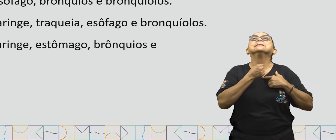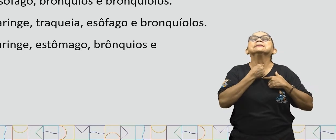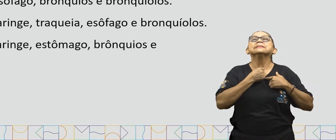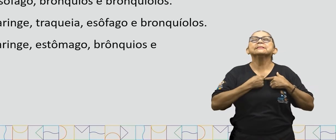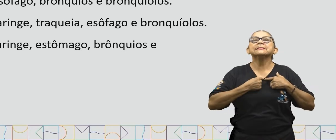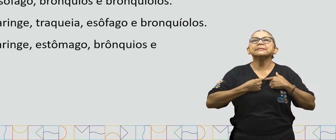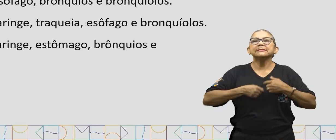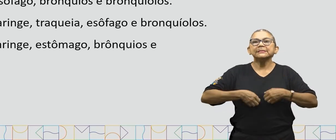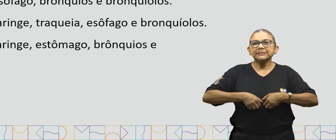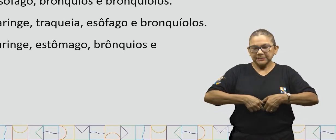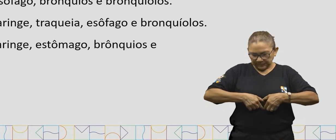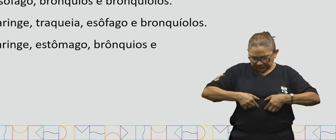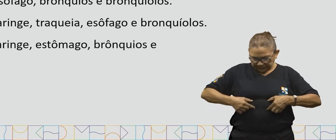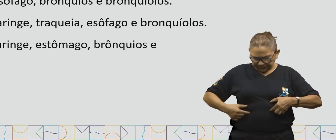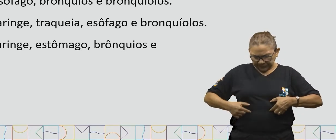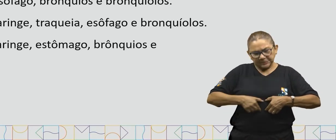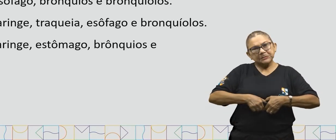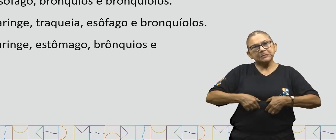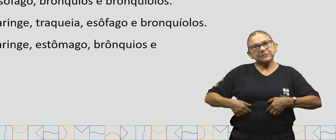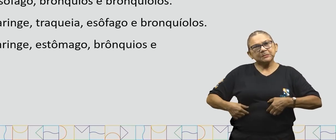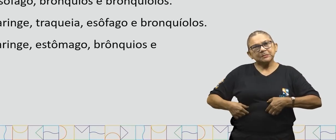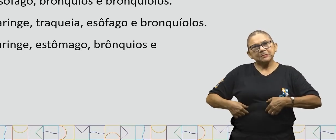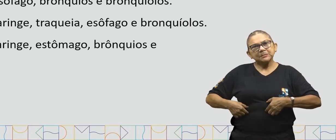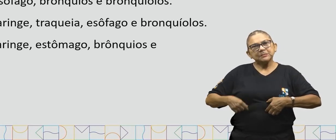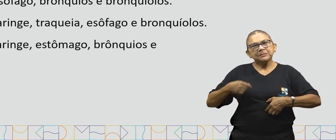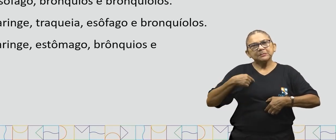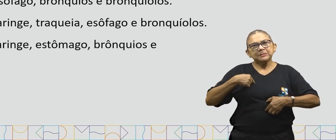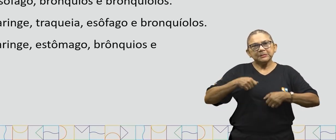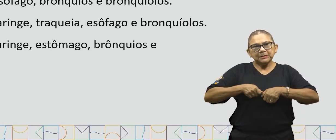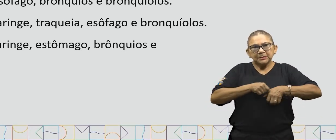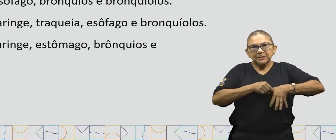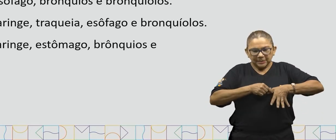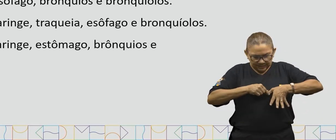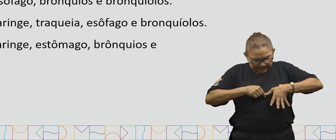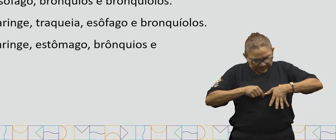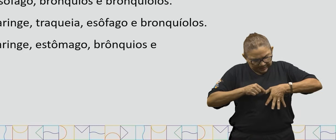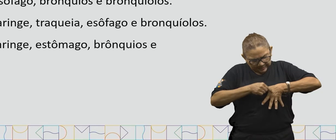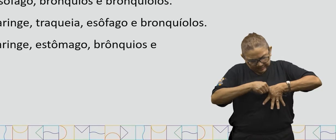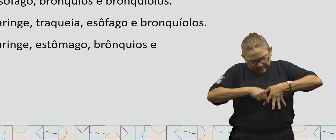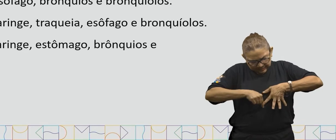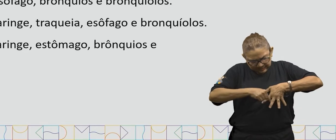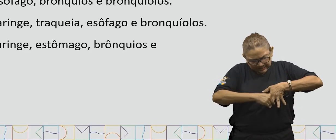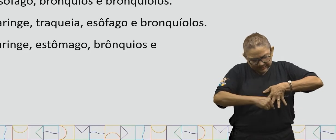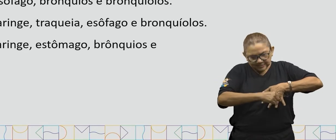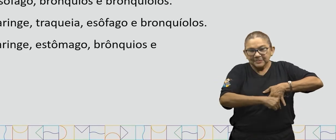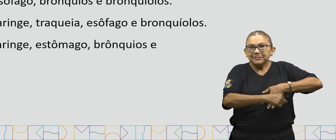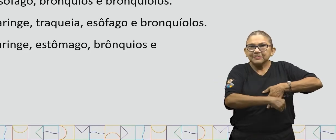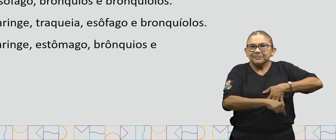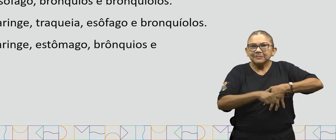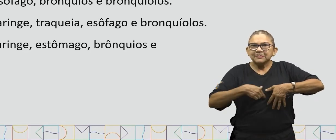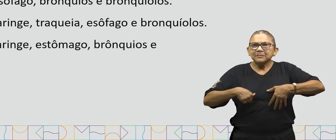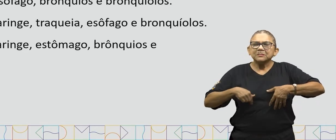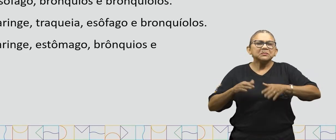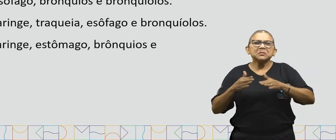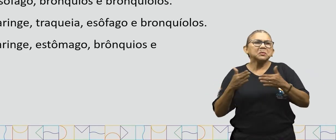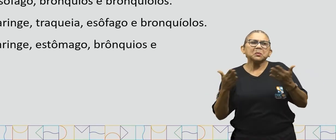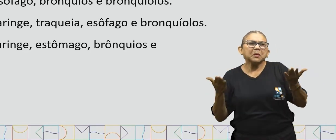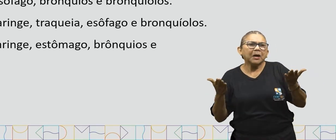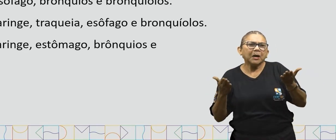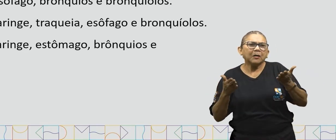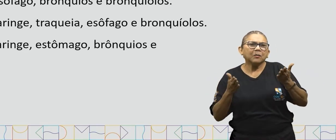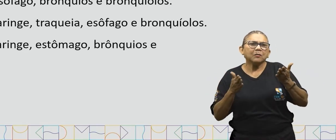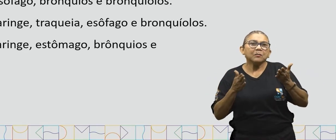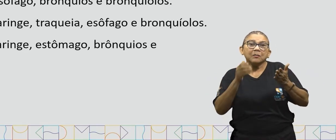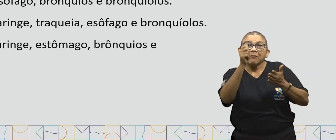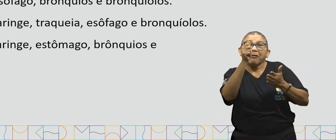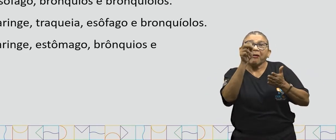estômago, brônquios e bronquíolos. Qual é o caminho que percorre o ar